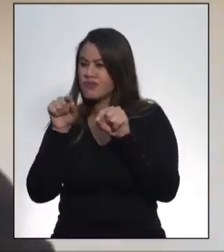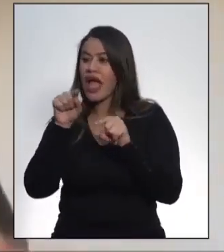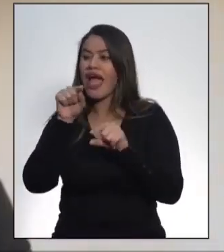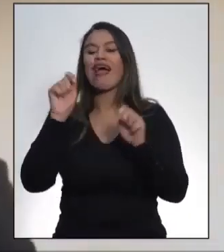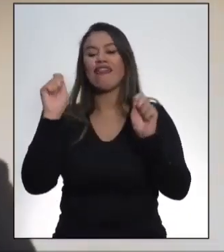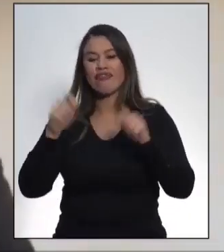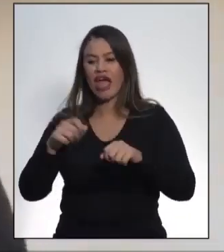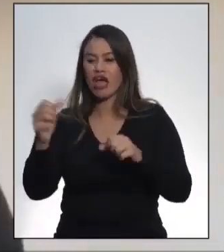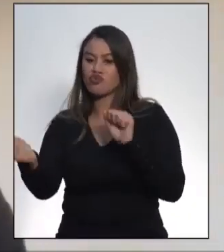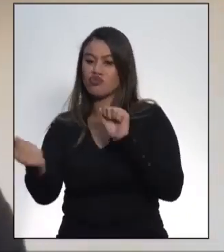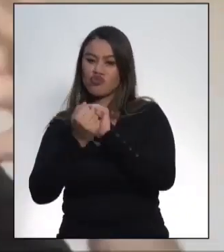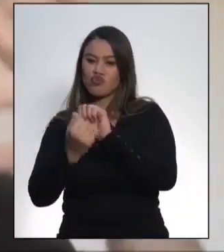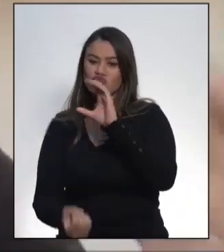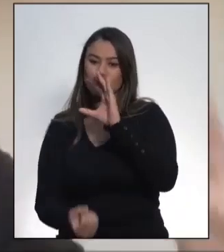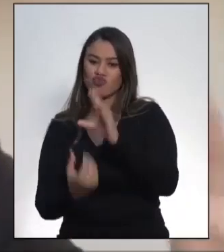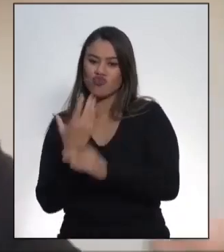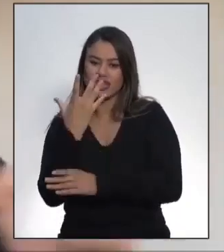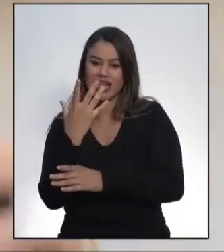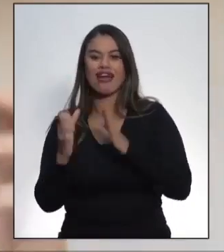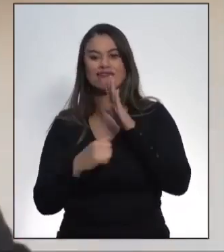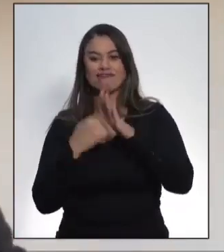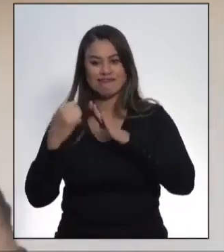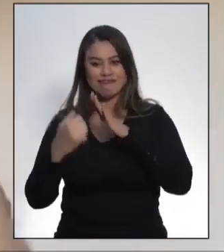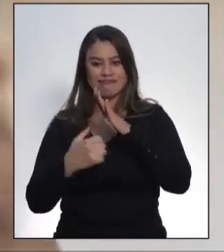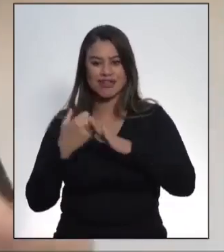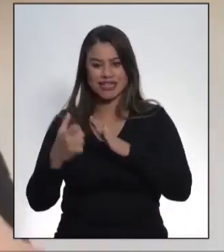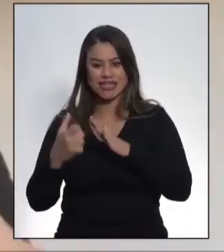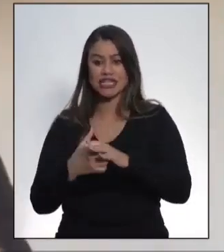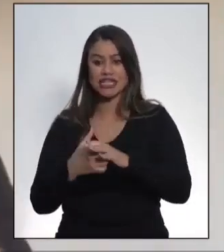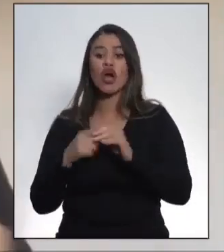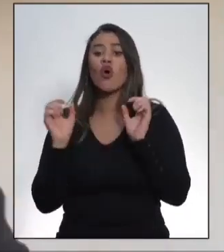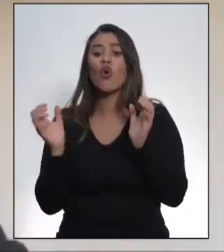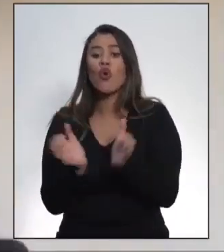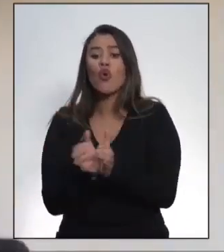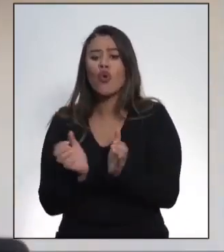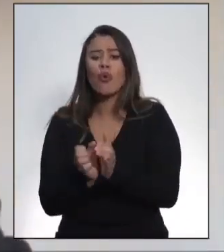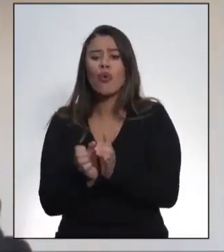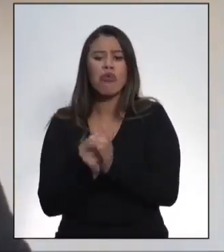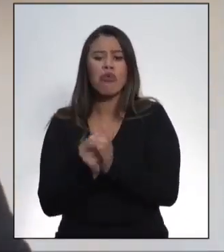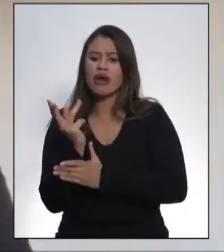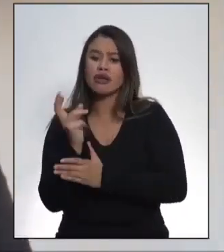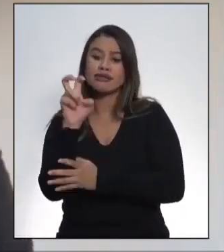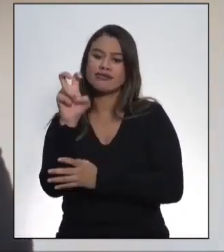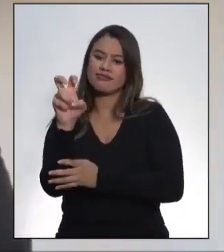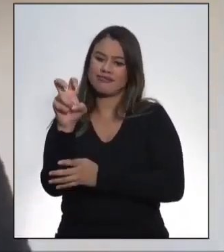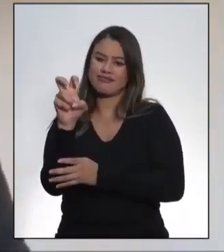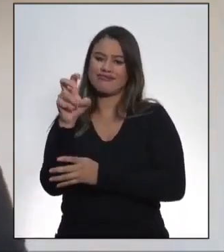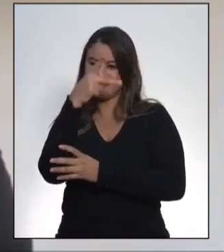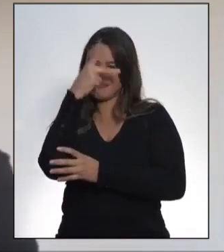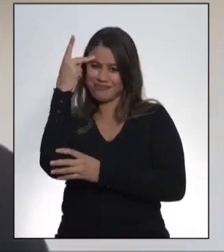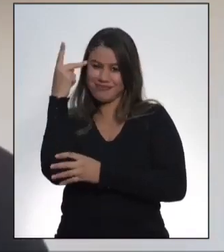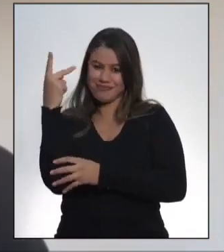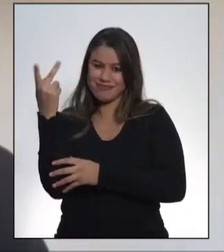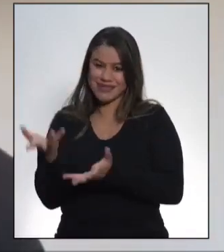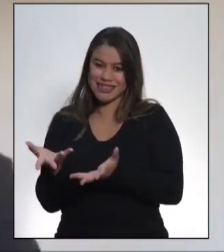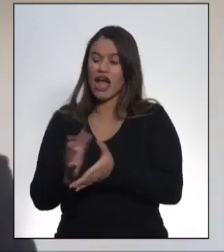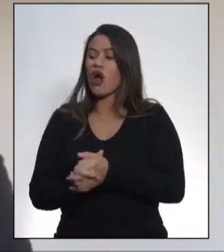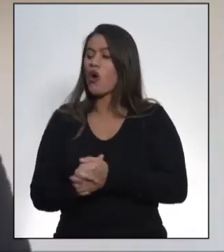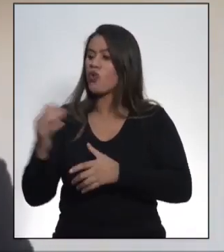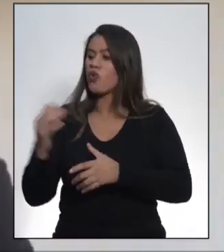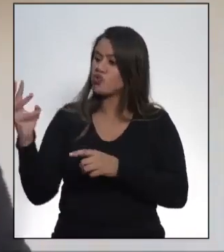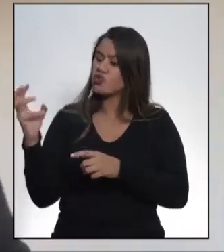Descomplica junto comigo, o primeiro time das primeiras 5 pessoas que foram trabalhar comigo, e aí nós começamos a pensar em